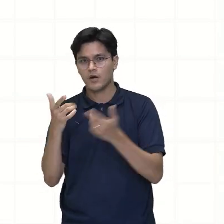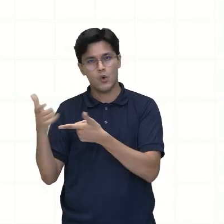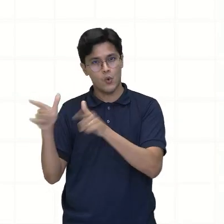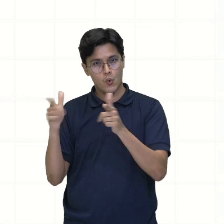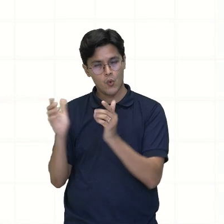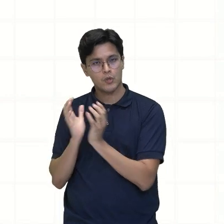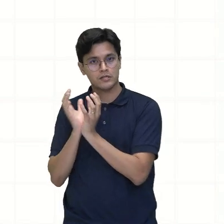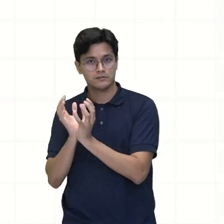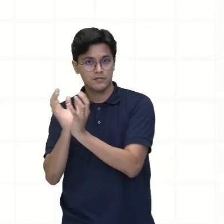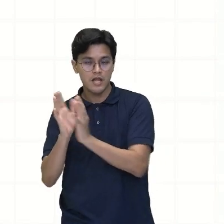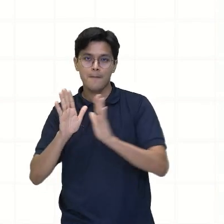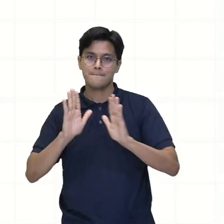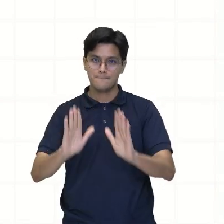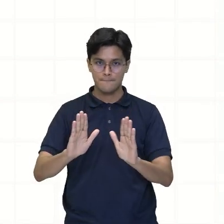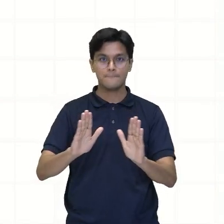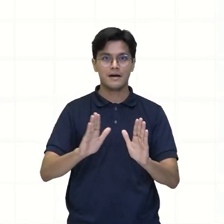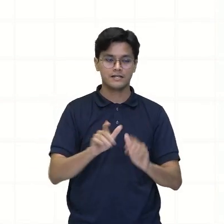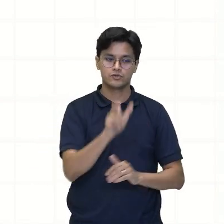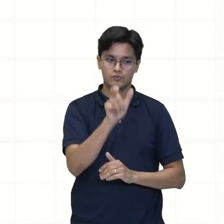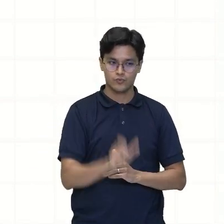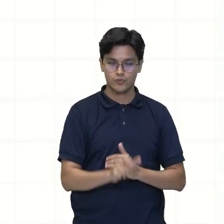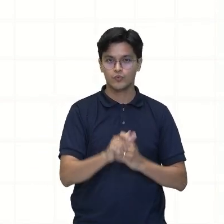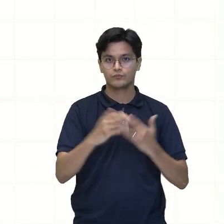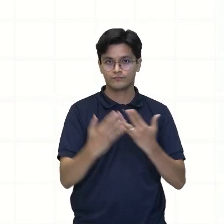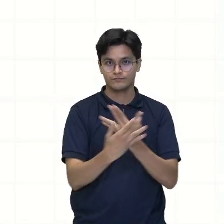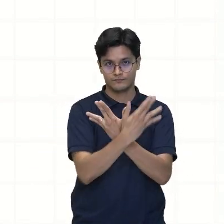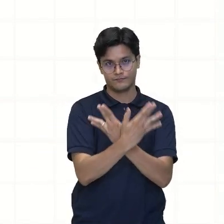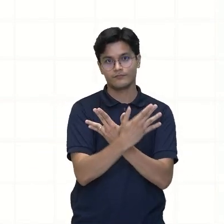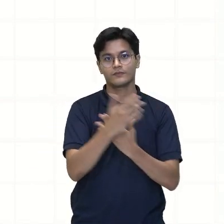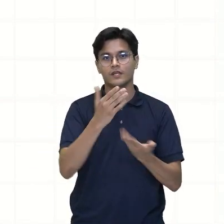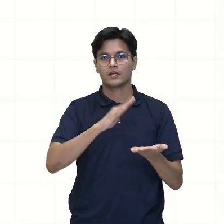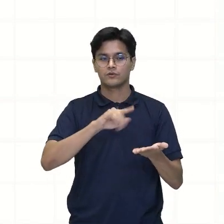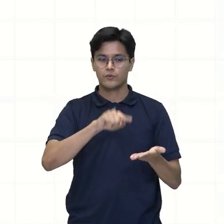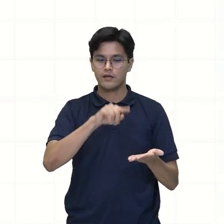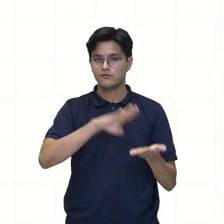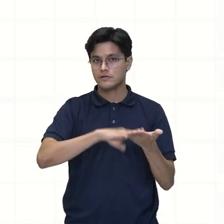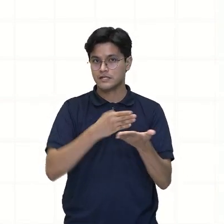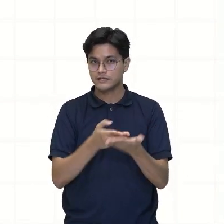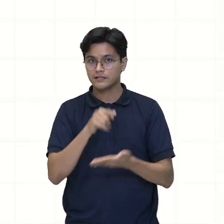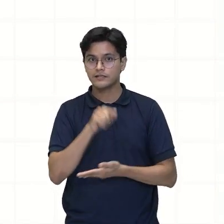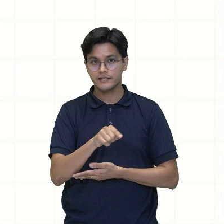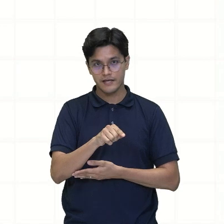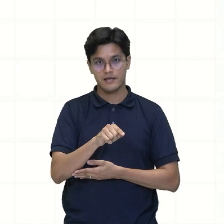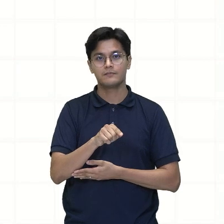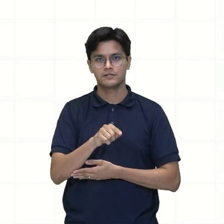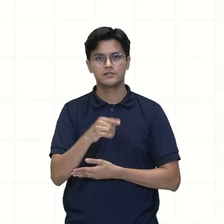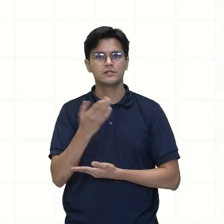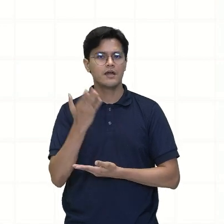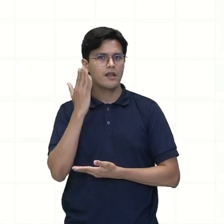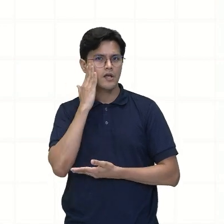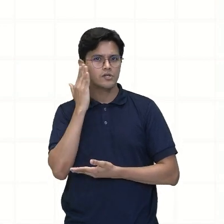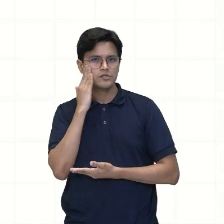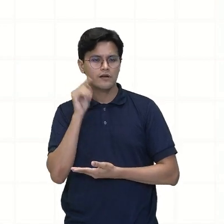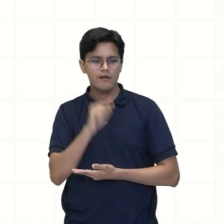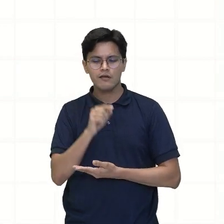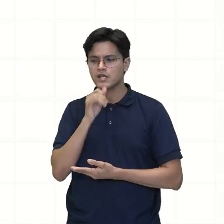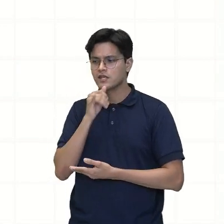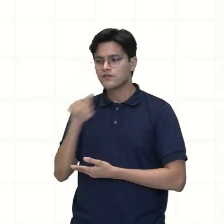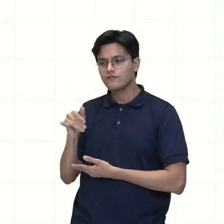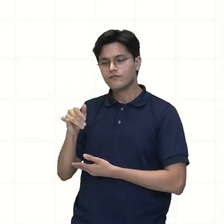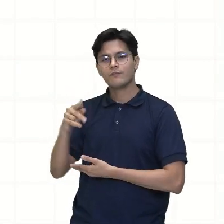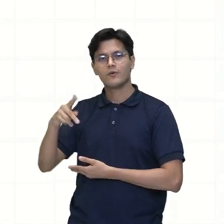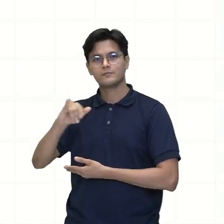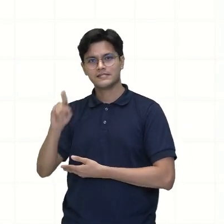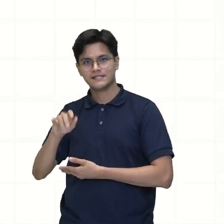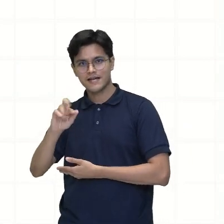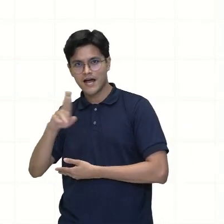seu intérprete, né, da guerra travada entre o Osca e Atahualpa. Quem